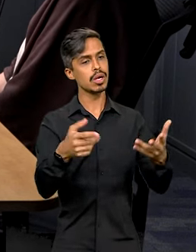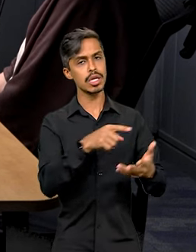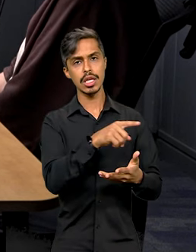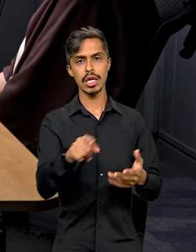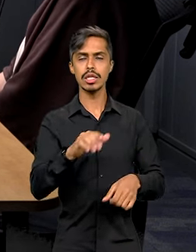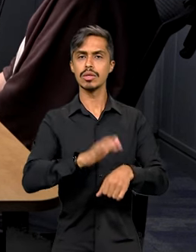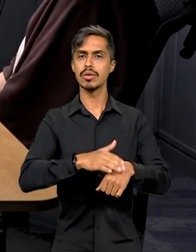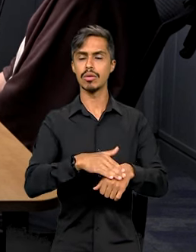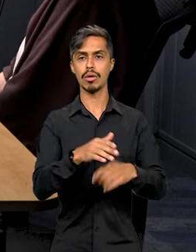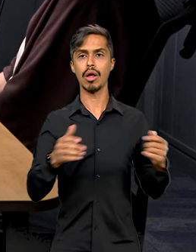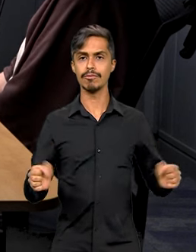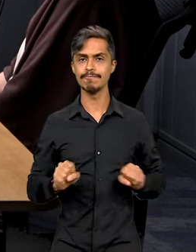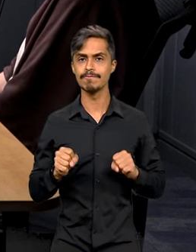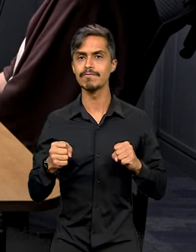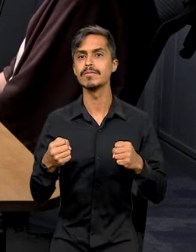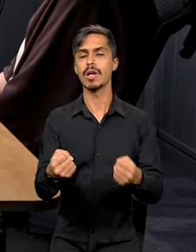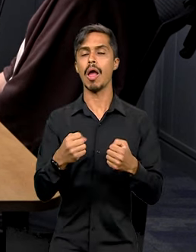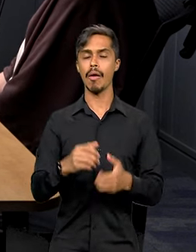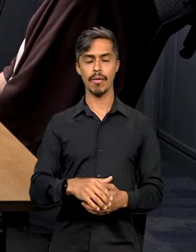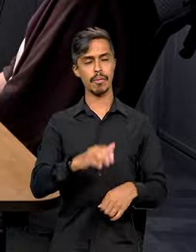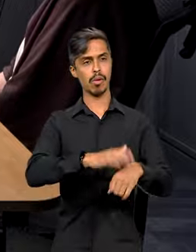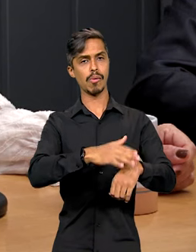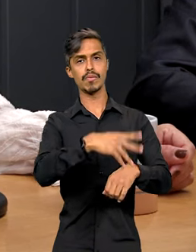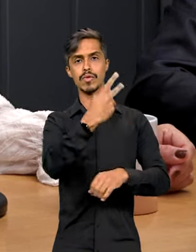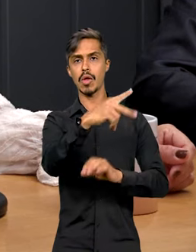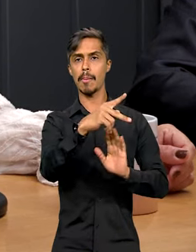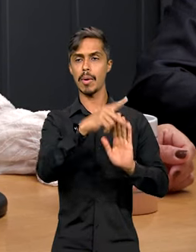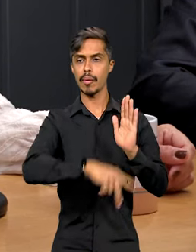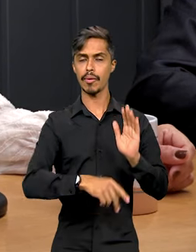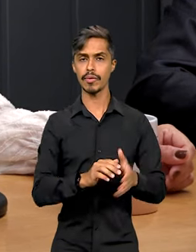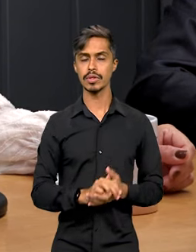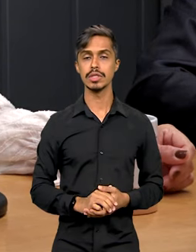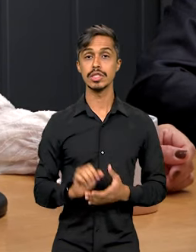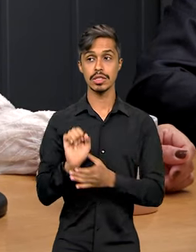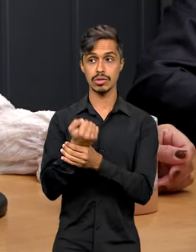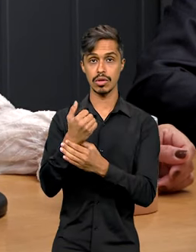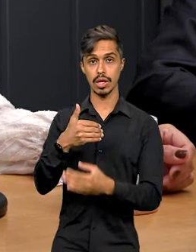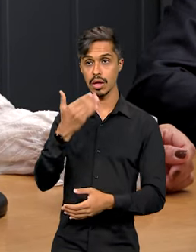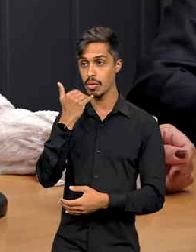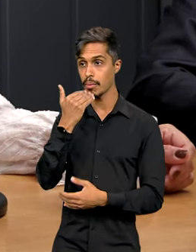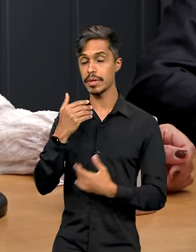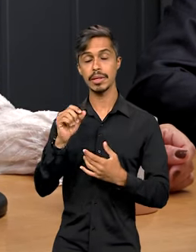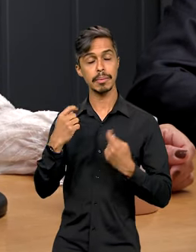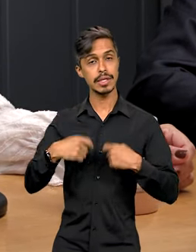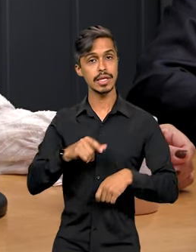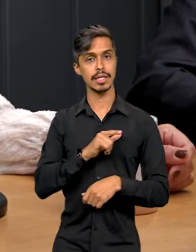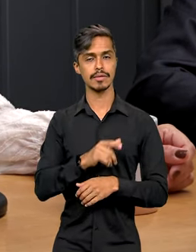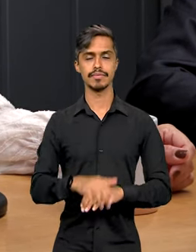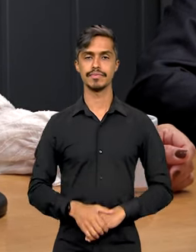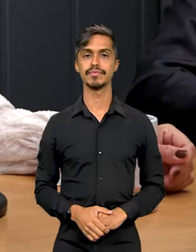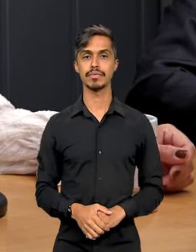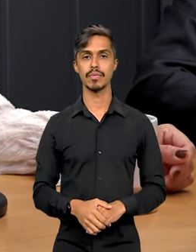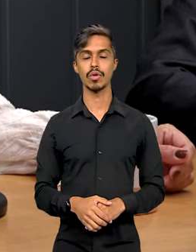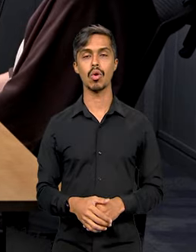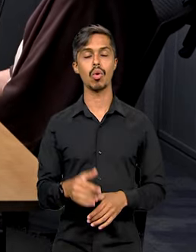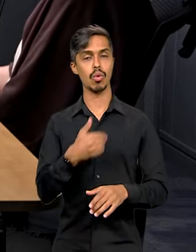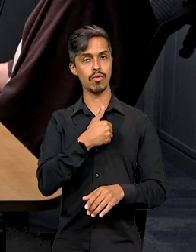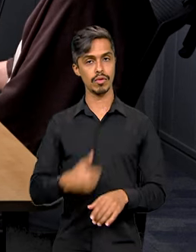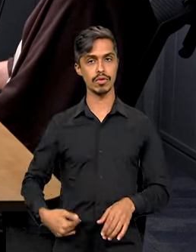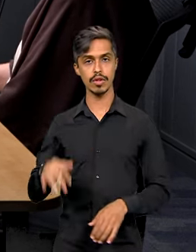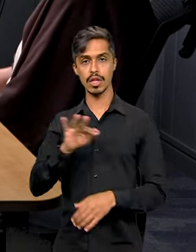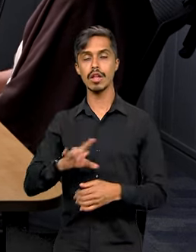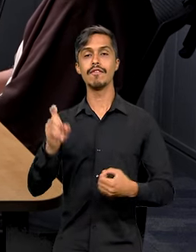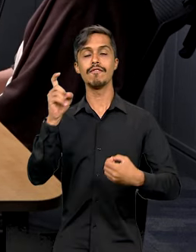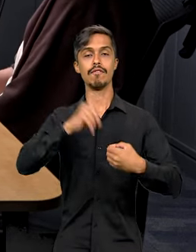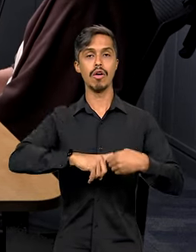tenham a suas ações de combate a fome seus planos de segurança alimentar importante dizer que o governo federal volta a coordenar